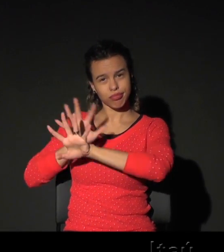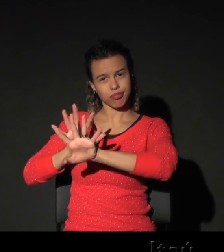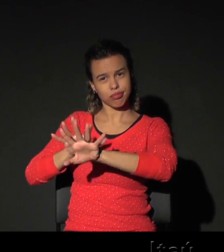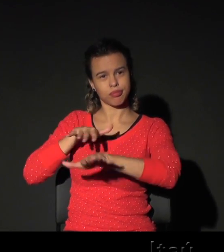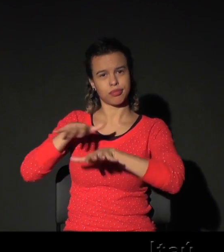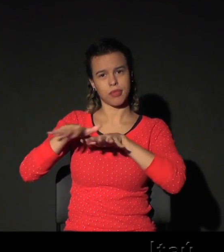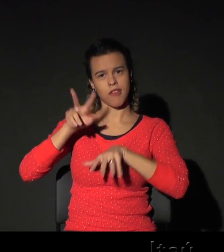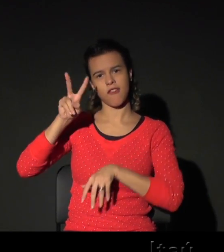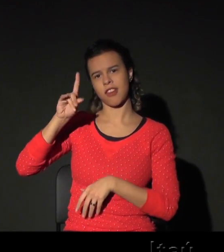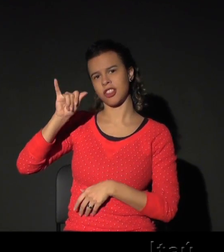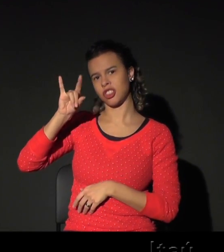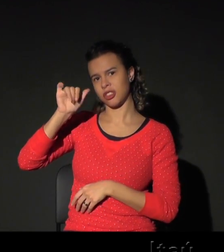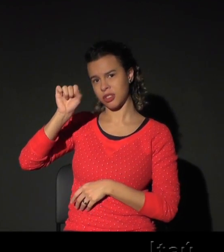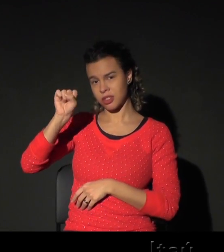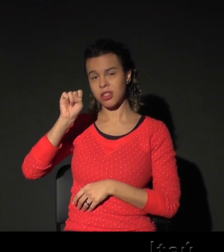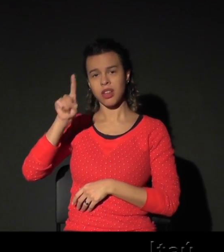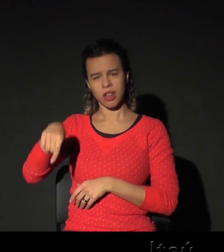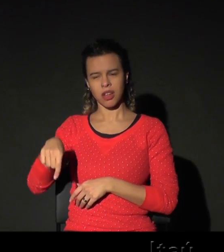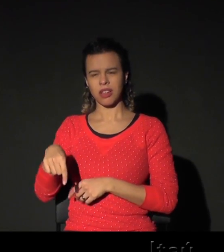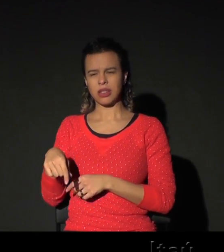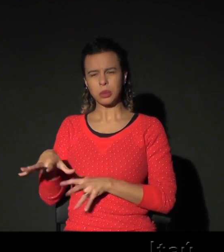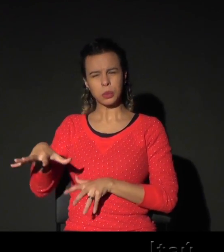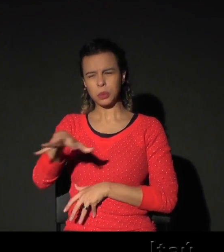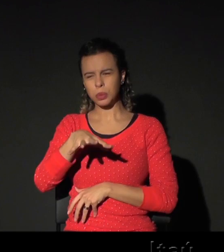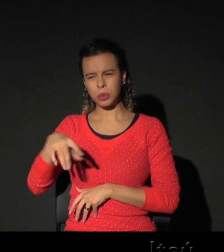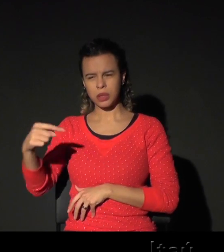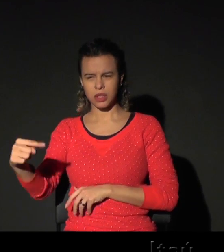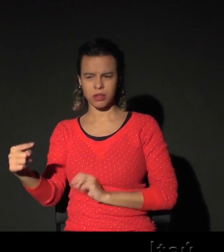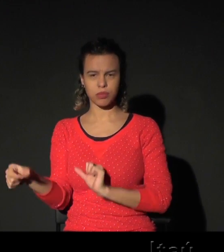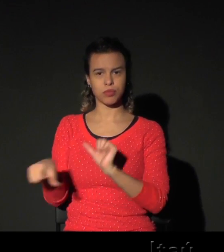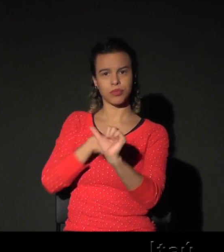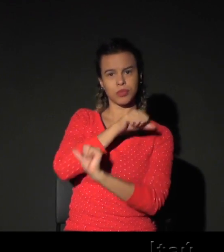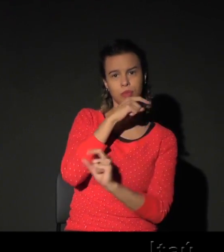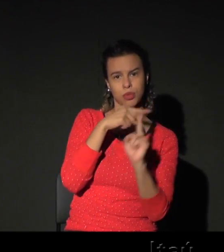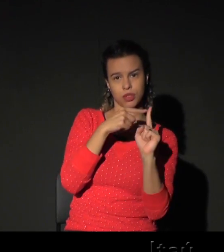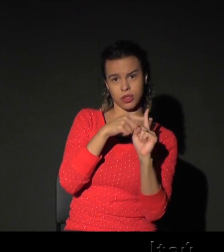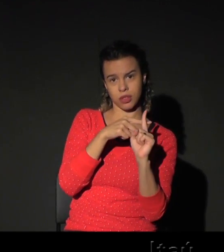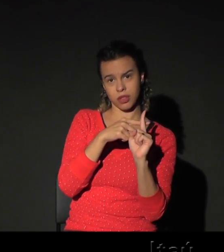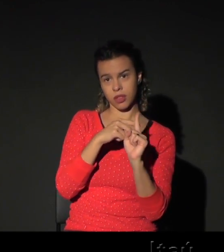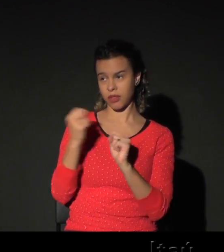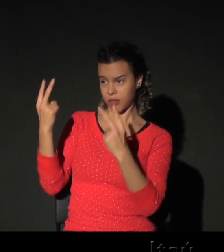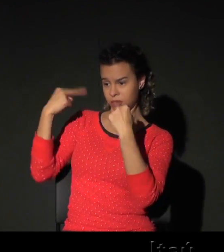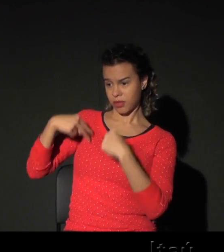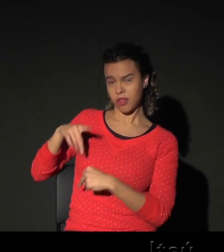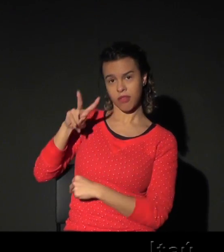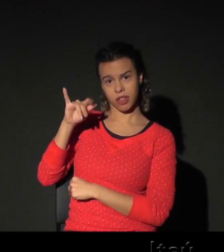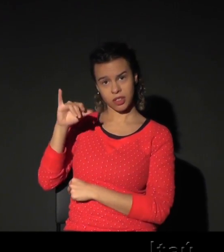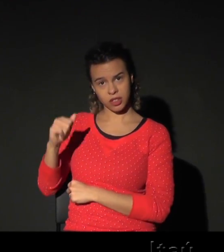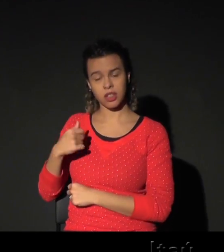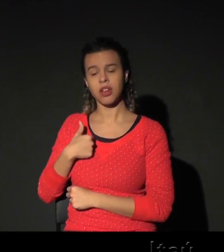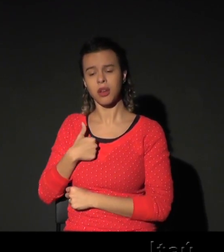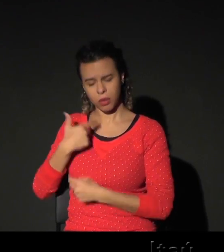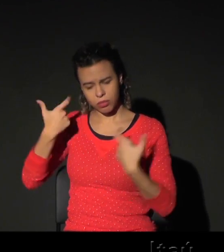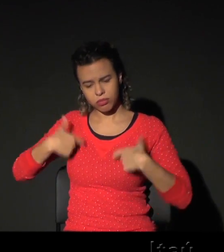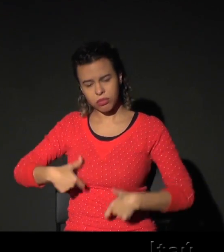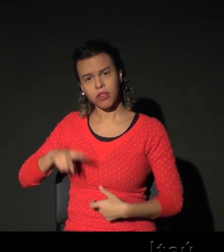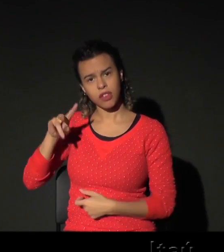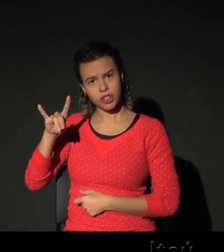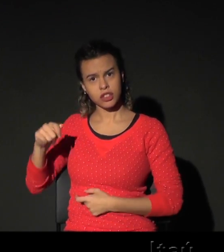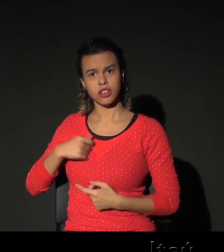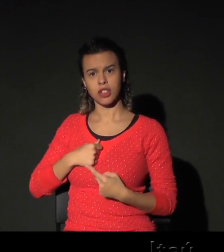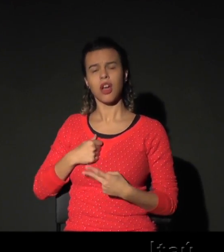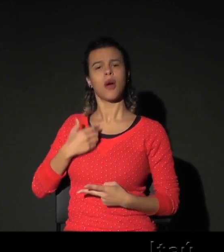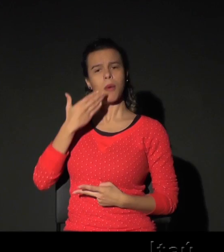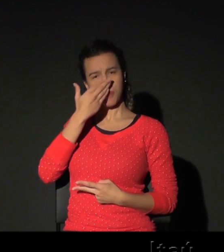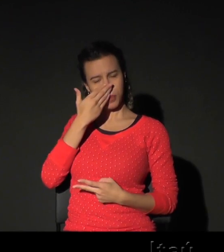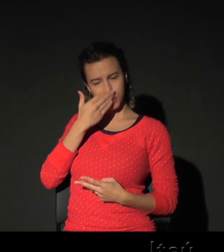transforma tudo o que é negativo em positivo Ah você me chama de Pois é mas eu me visto como eu me visto de eu coloco roupa